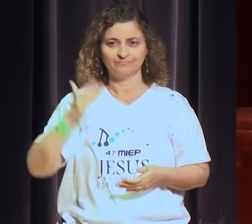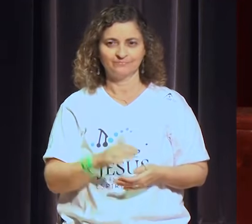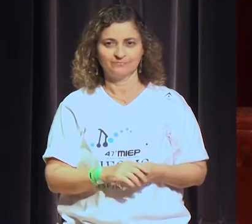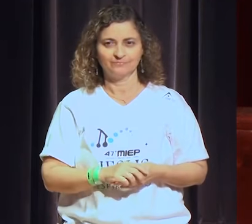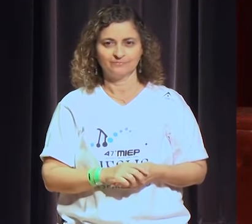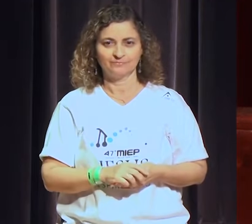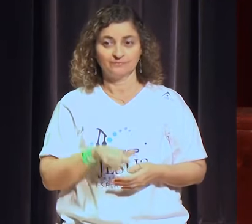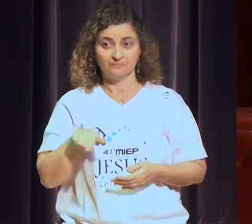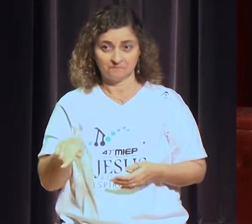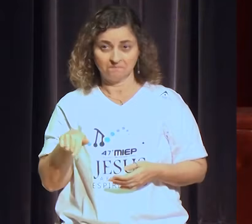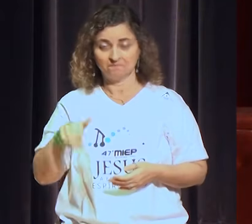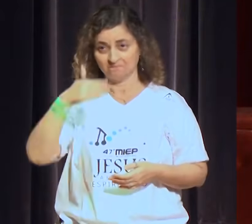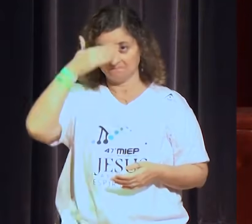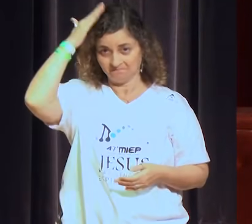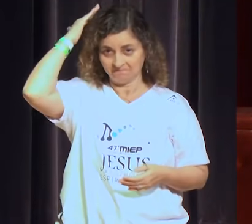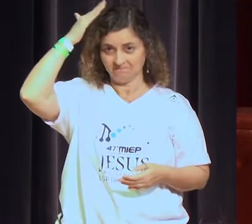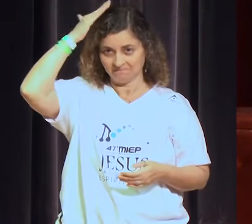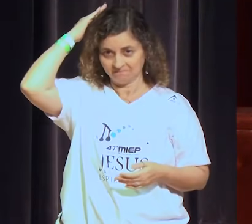Porque ele é careca.